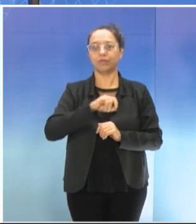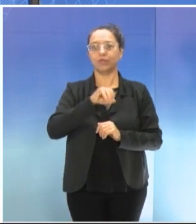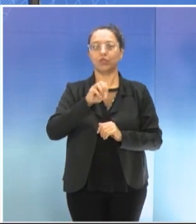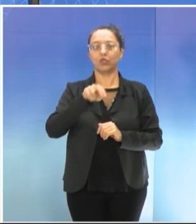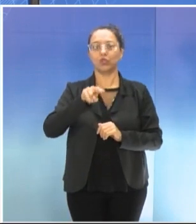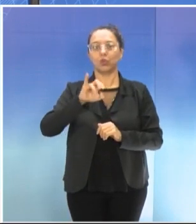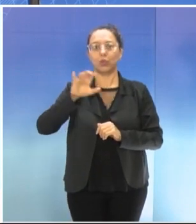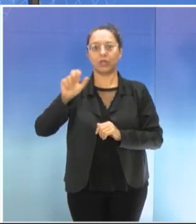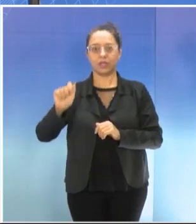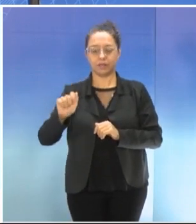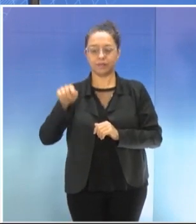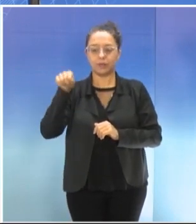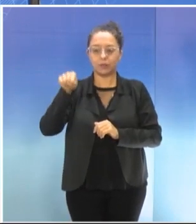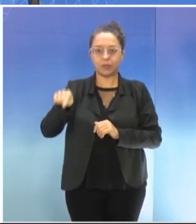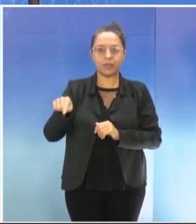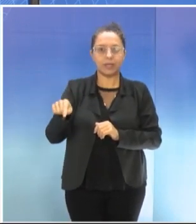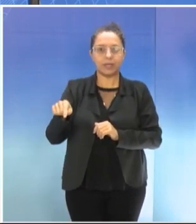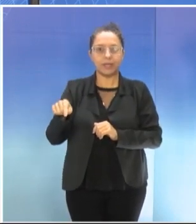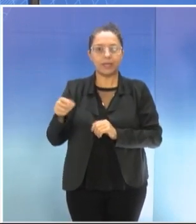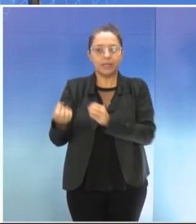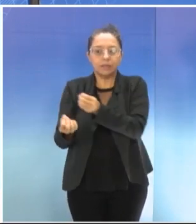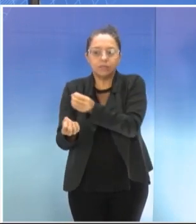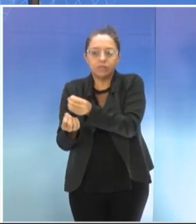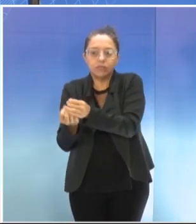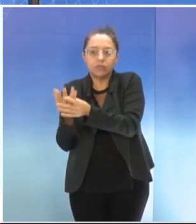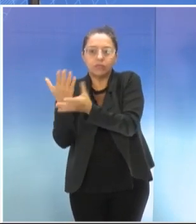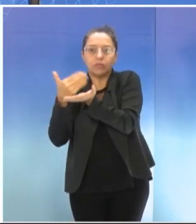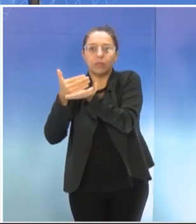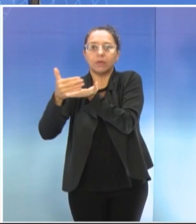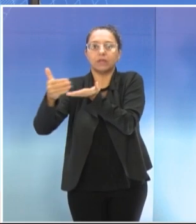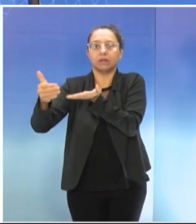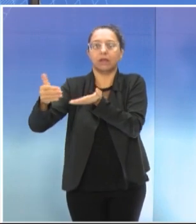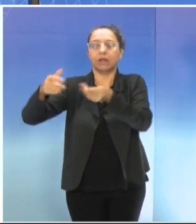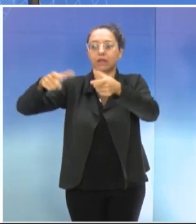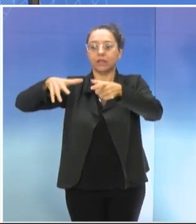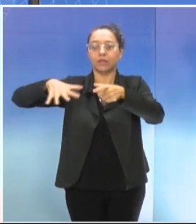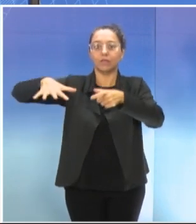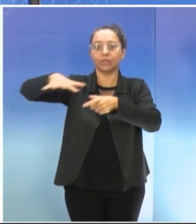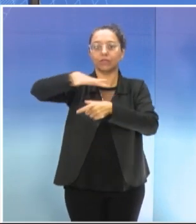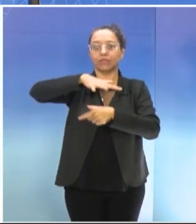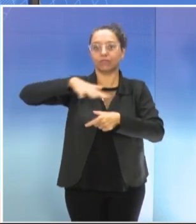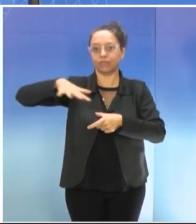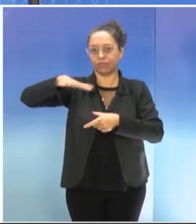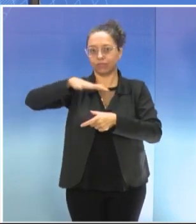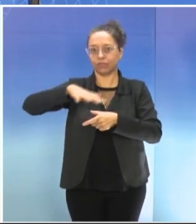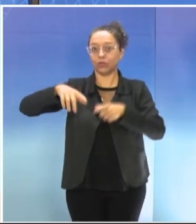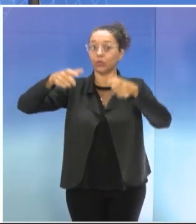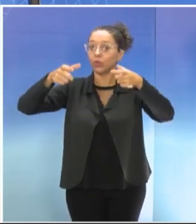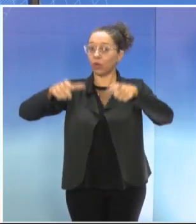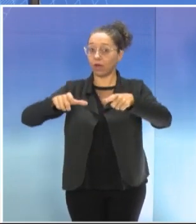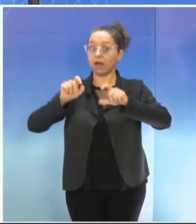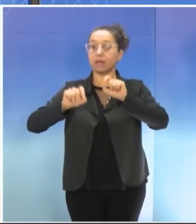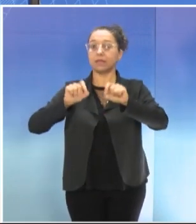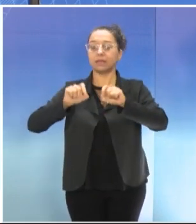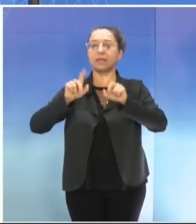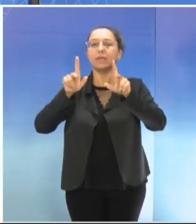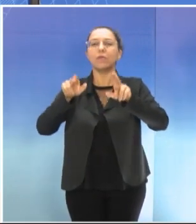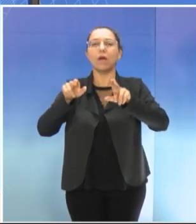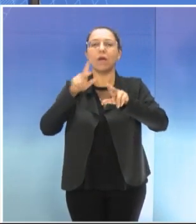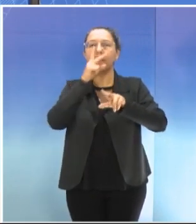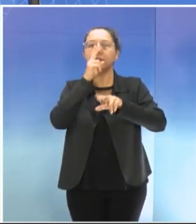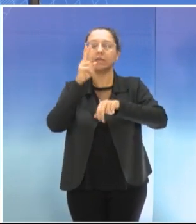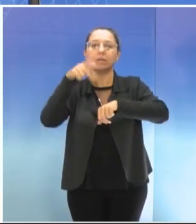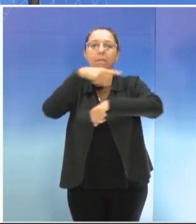Os filósofos nasceram nas polis gregas. É muito importante enfatizar isso. A polis grega era